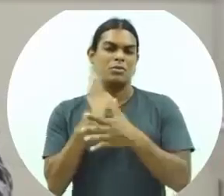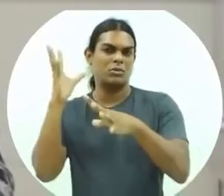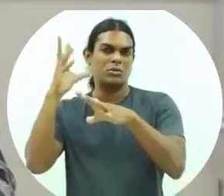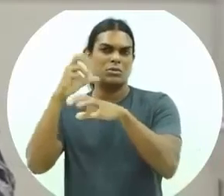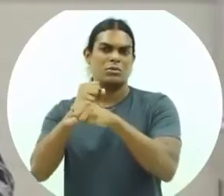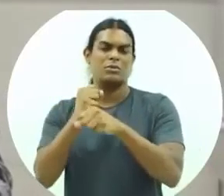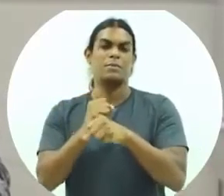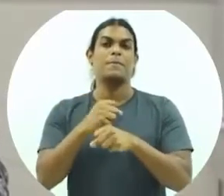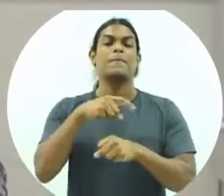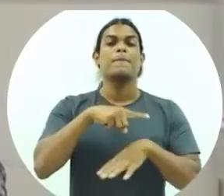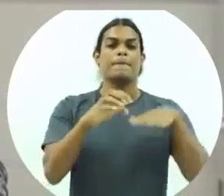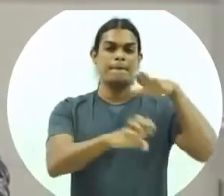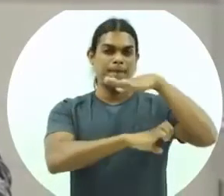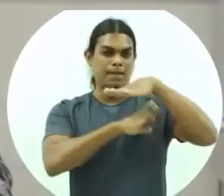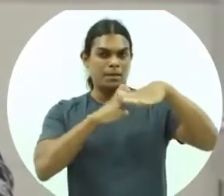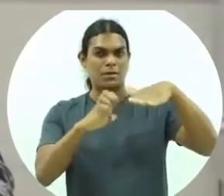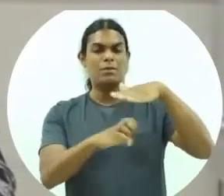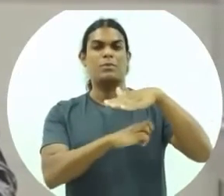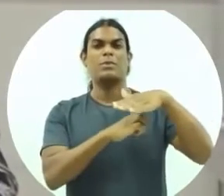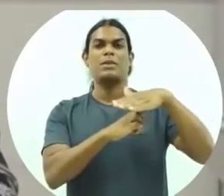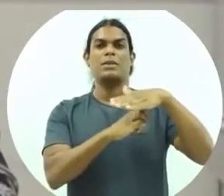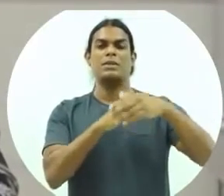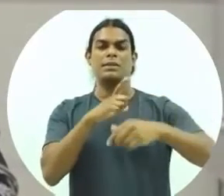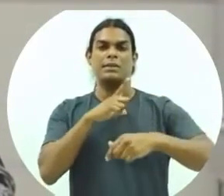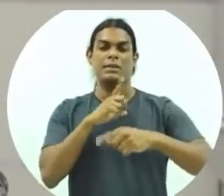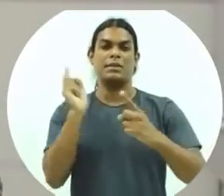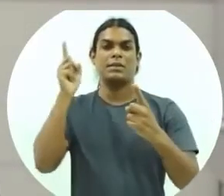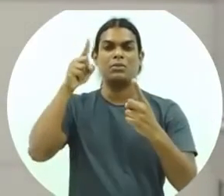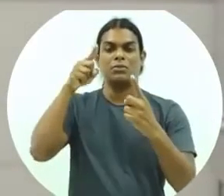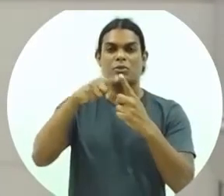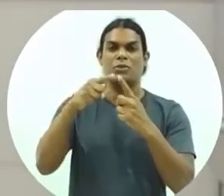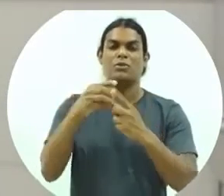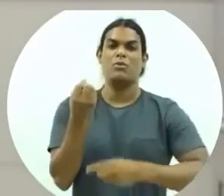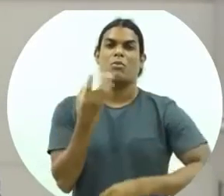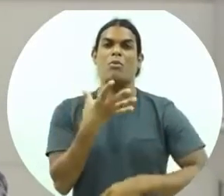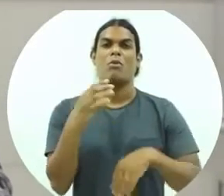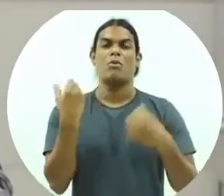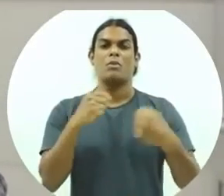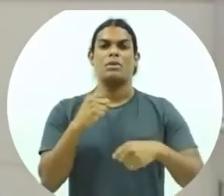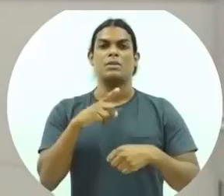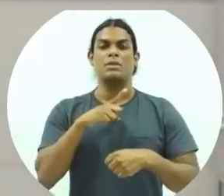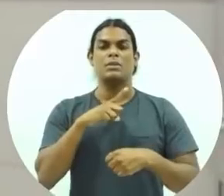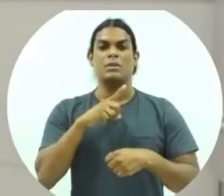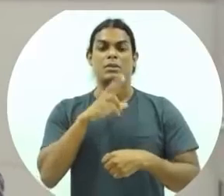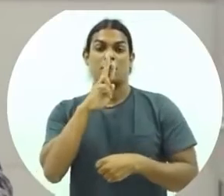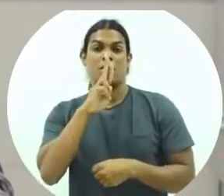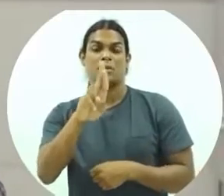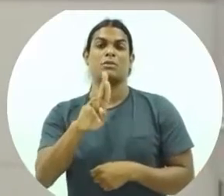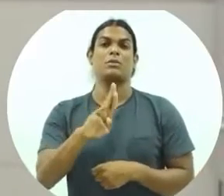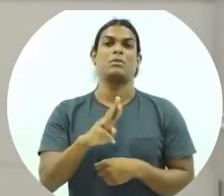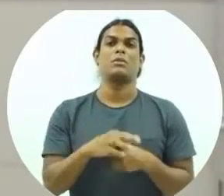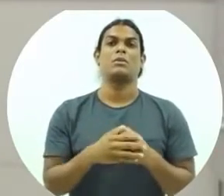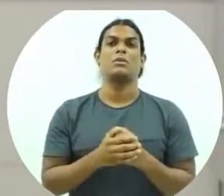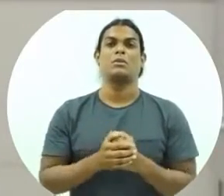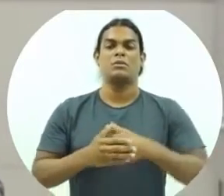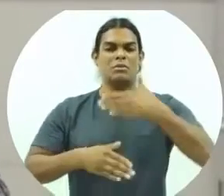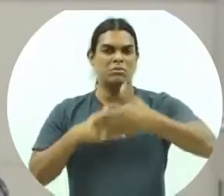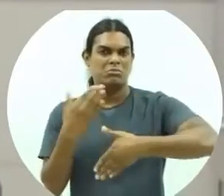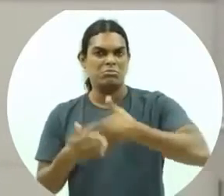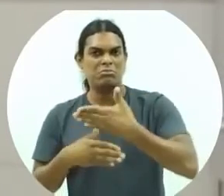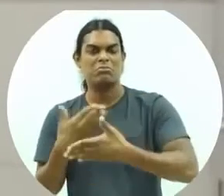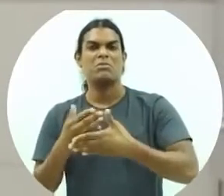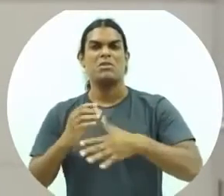agora. Para que a organização possa atingir os seus objetivos, eu preciso de resultados, eu preciso